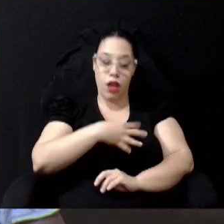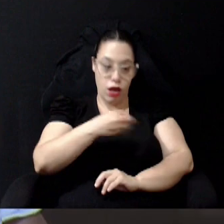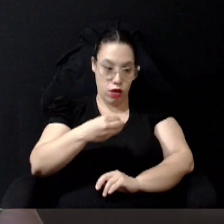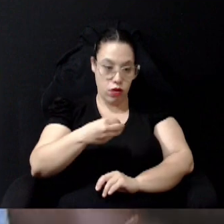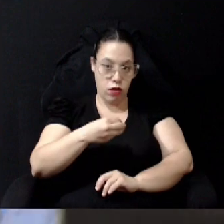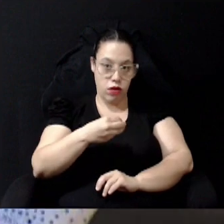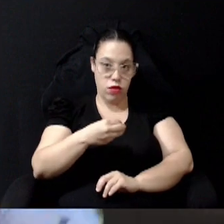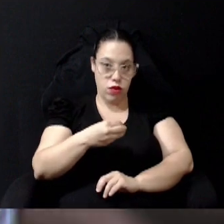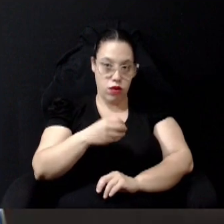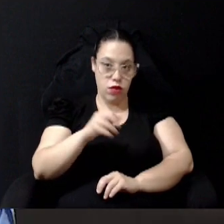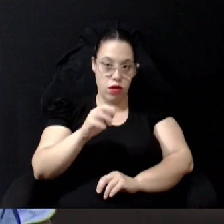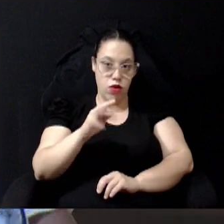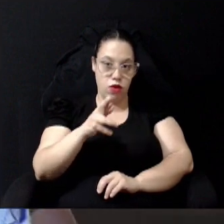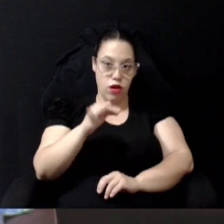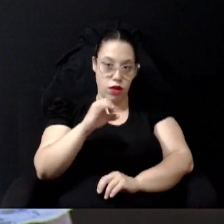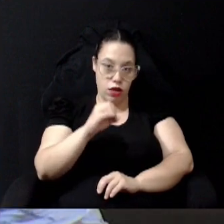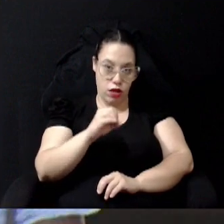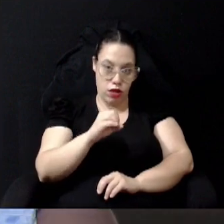da Mata,